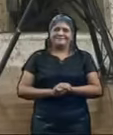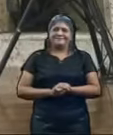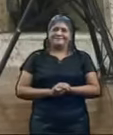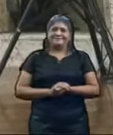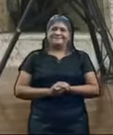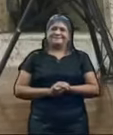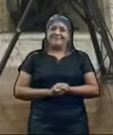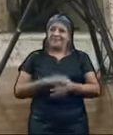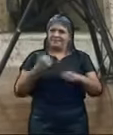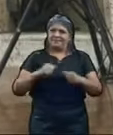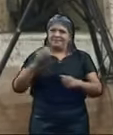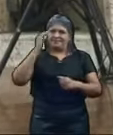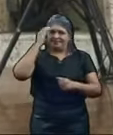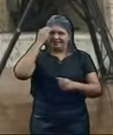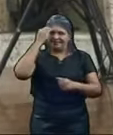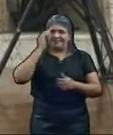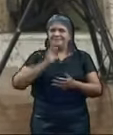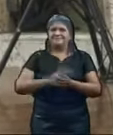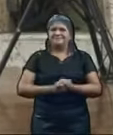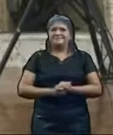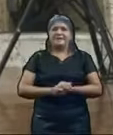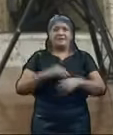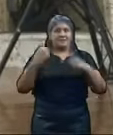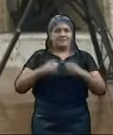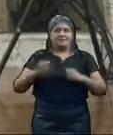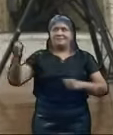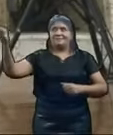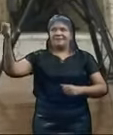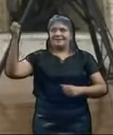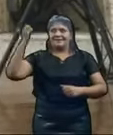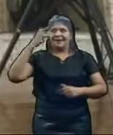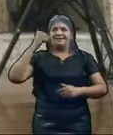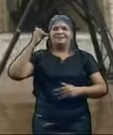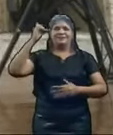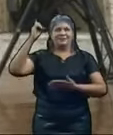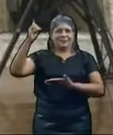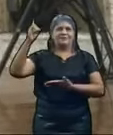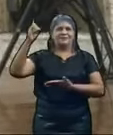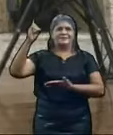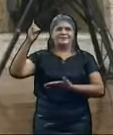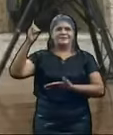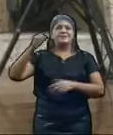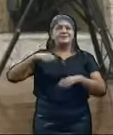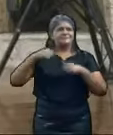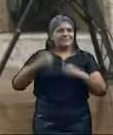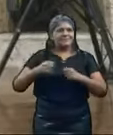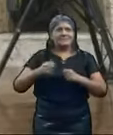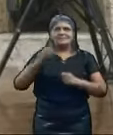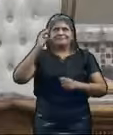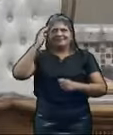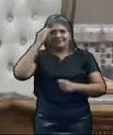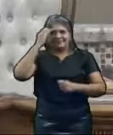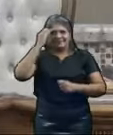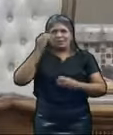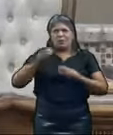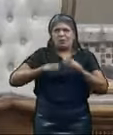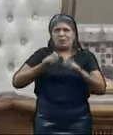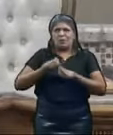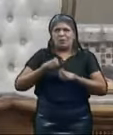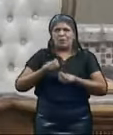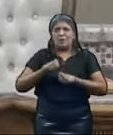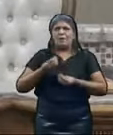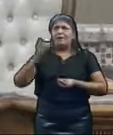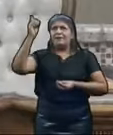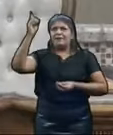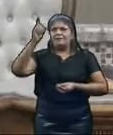Essa é a autossuficiência humana o juiz é muito grande dessas pessoas né ao passo que aqueles